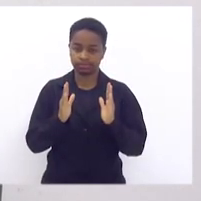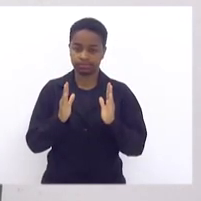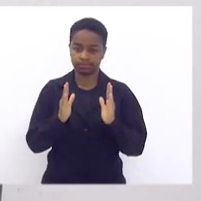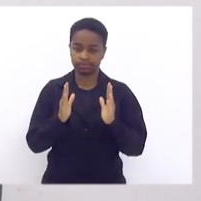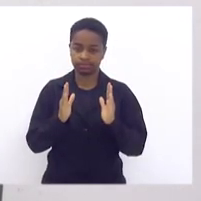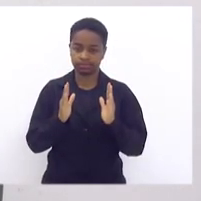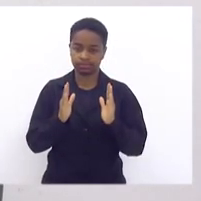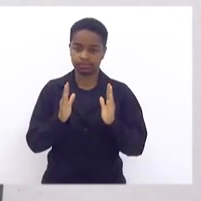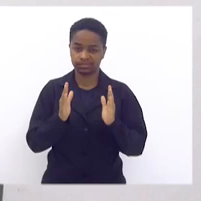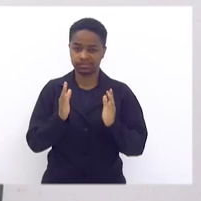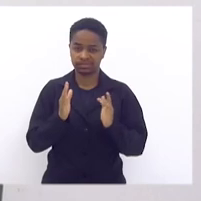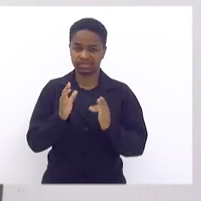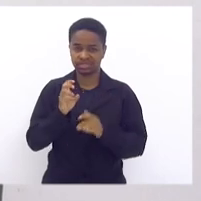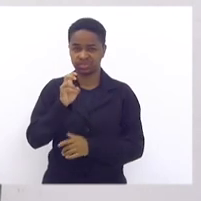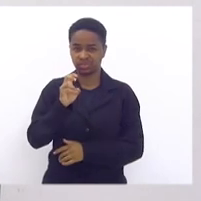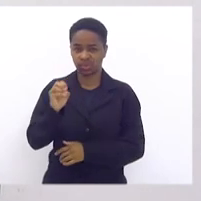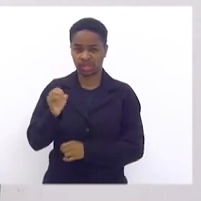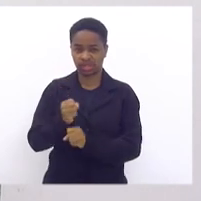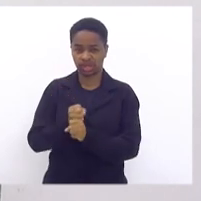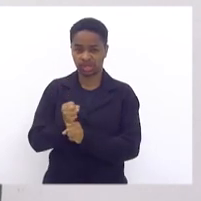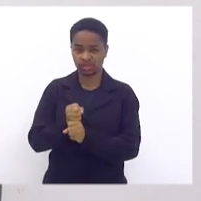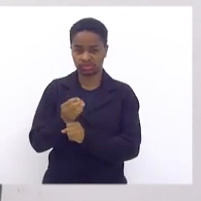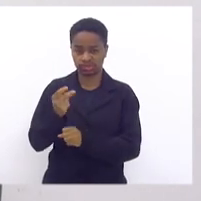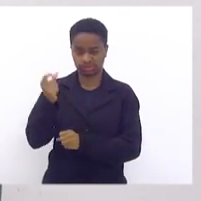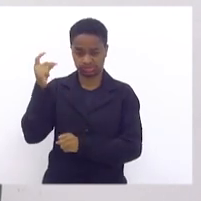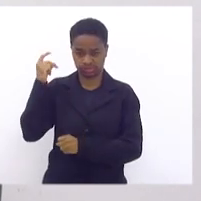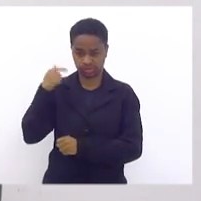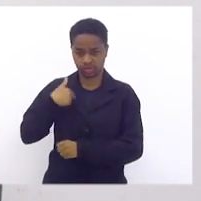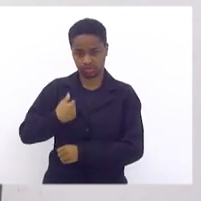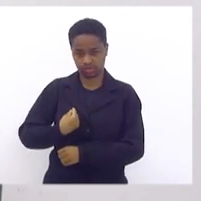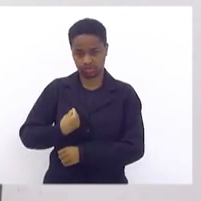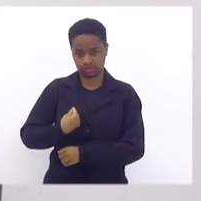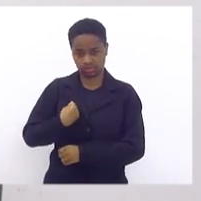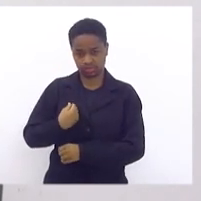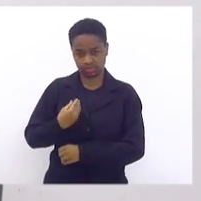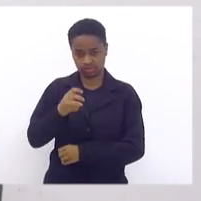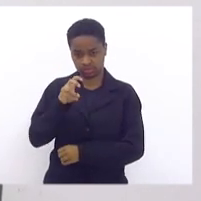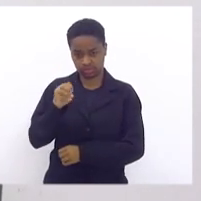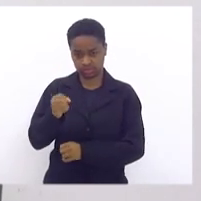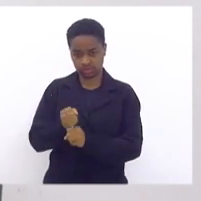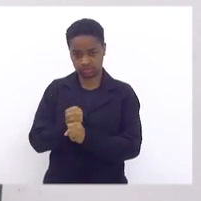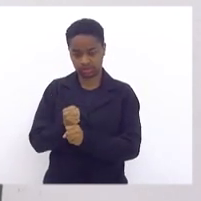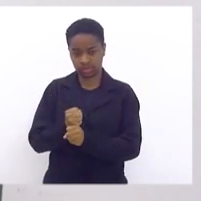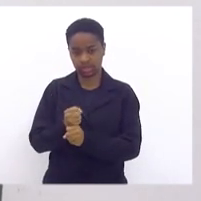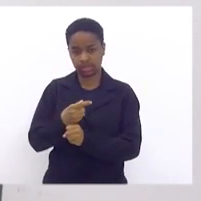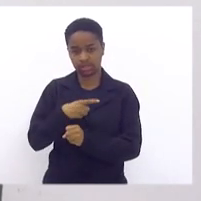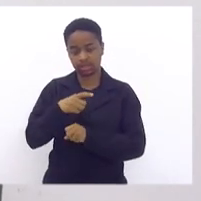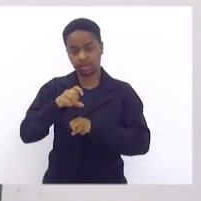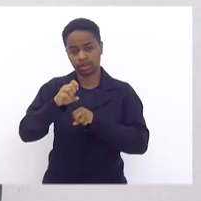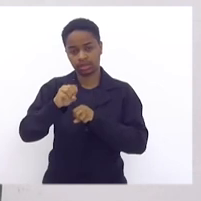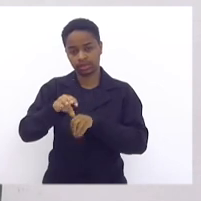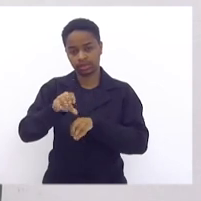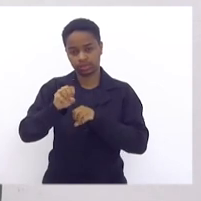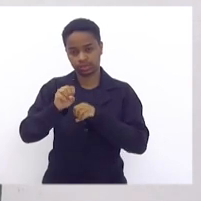nos meus primeiros 50 anos de vida, eu me deparei com uma educação